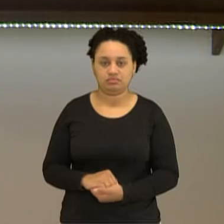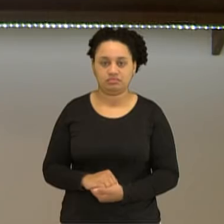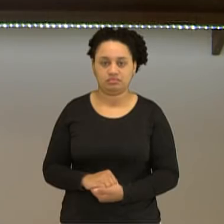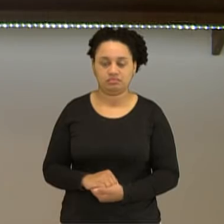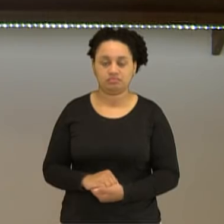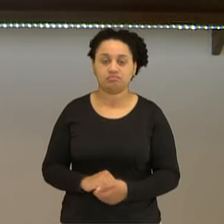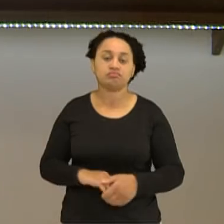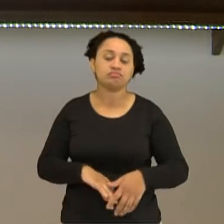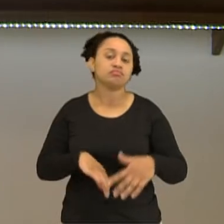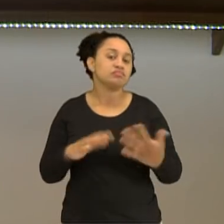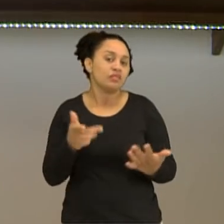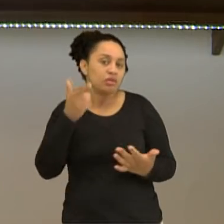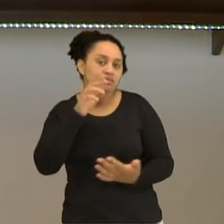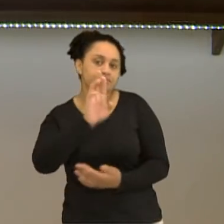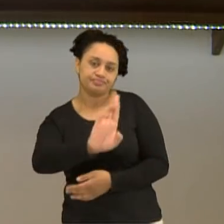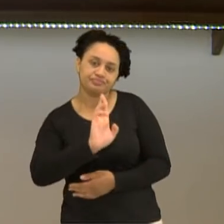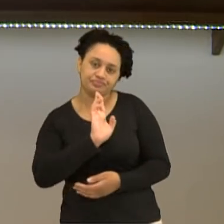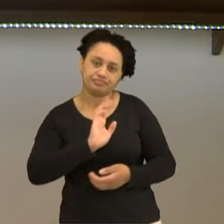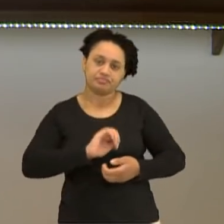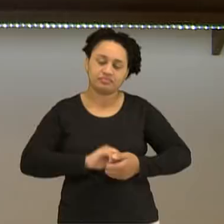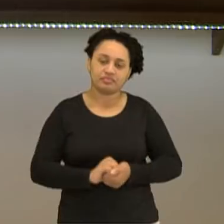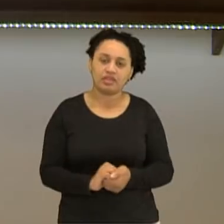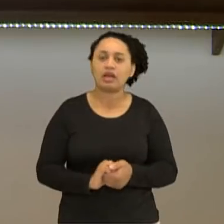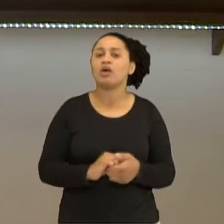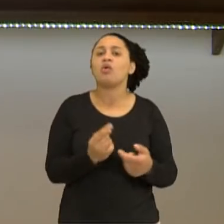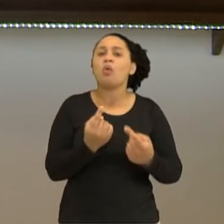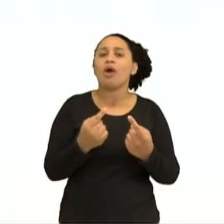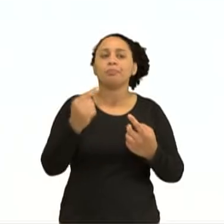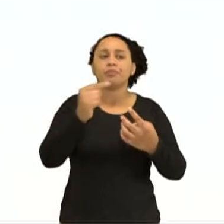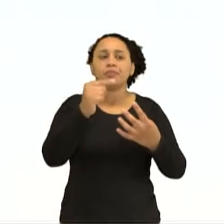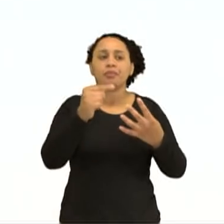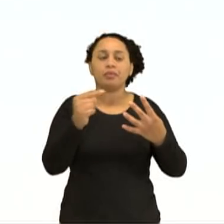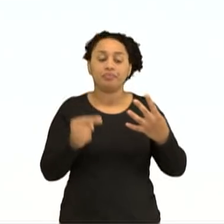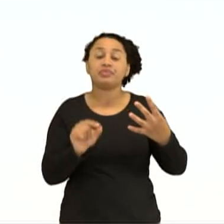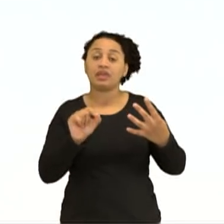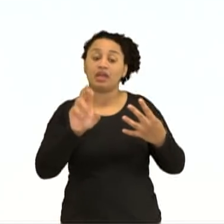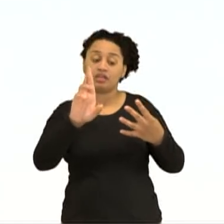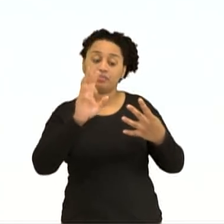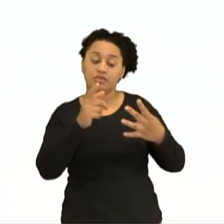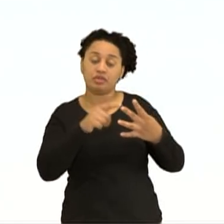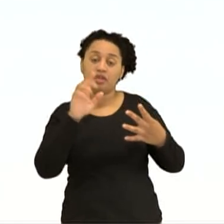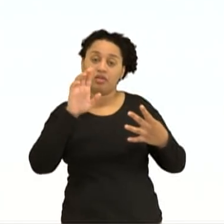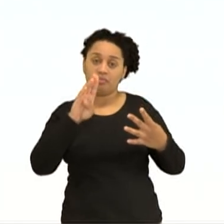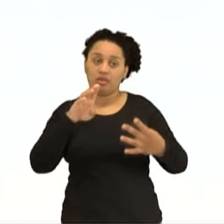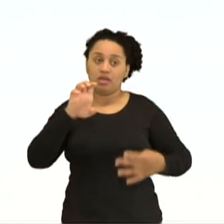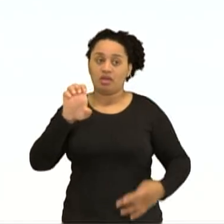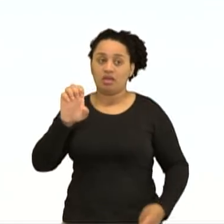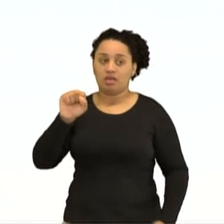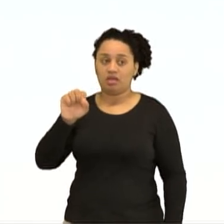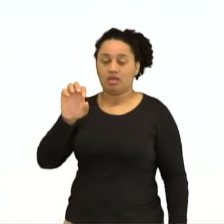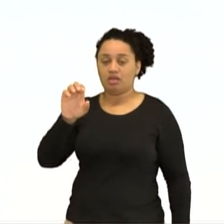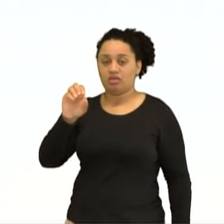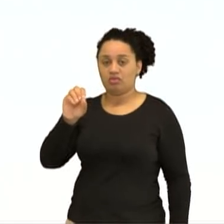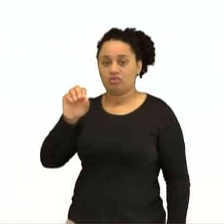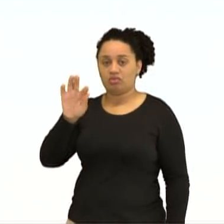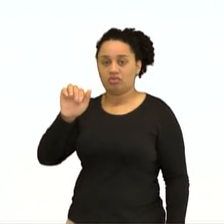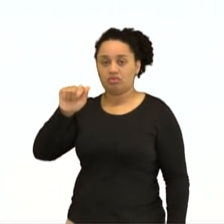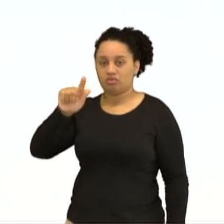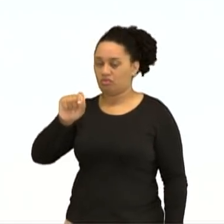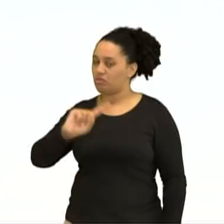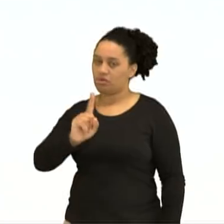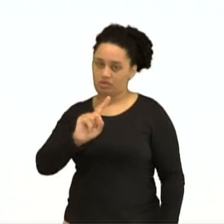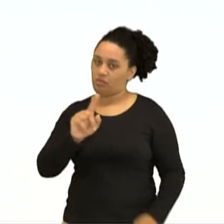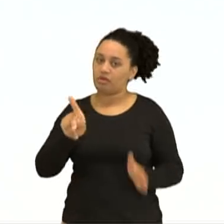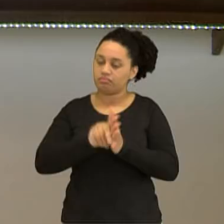E aí, pessoal, responderam? Olha lá, ó, quem respondeu esôfago acertou. O esôfago não pertence ao sistema